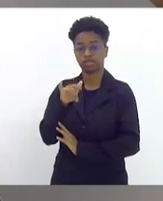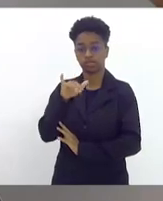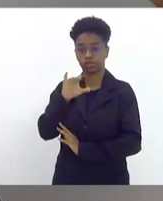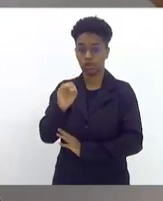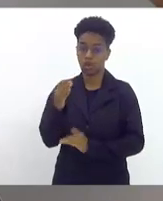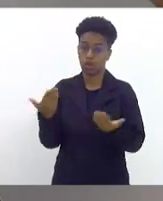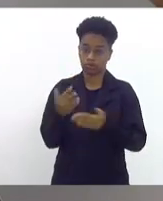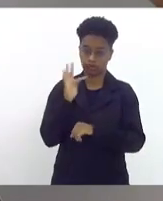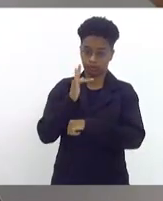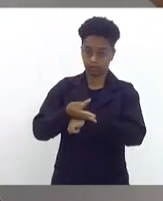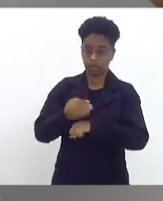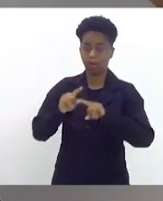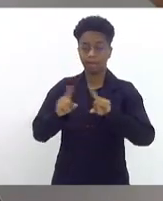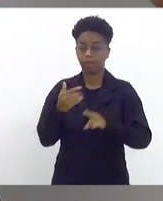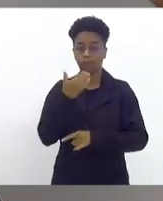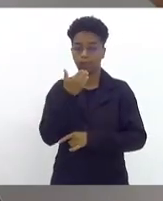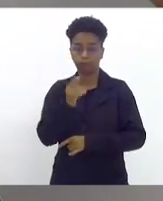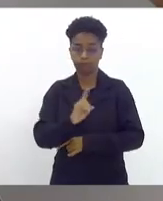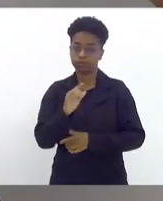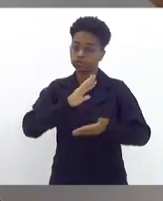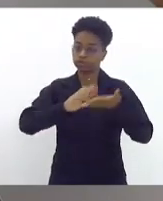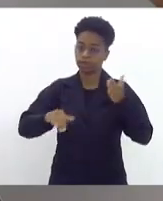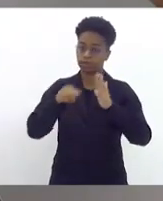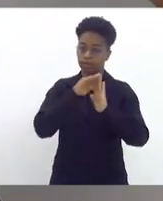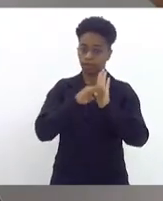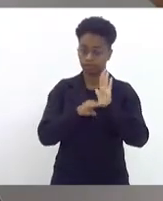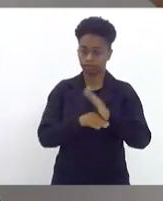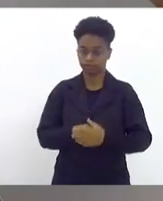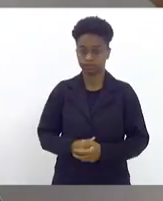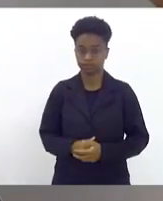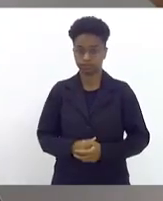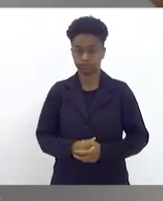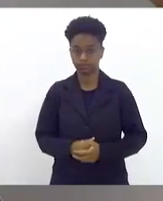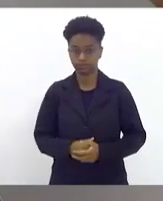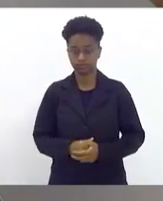embora não esteja presente aqui não pediu a retirada dos projetos de pauta